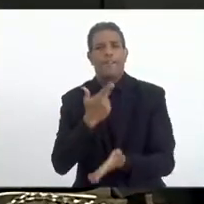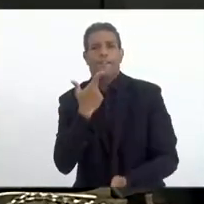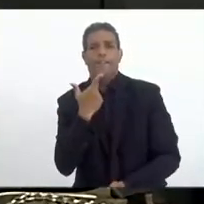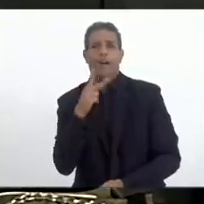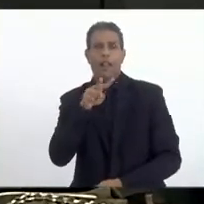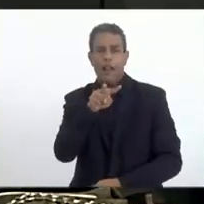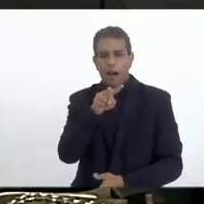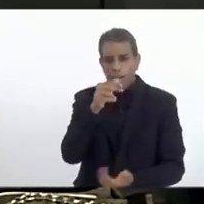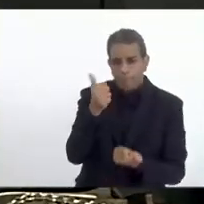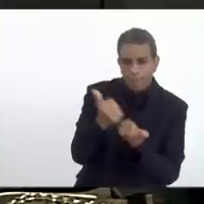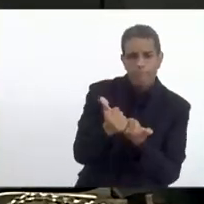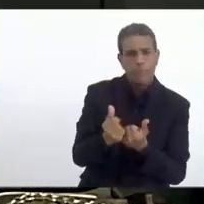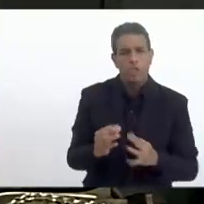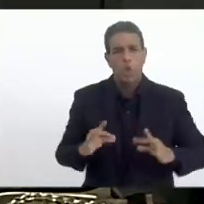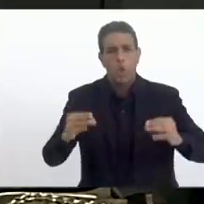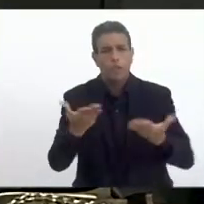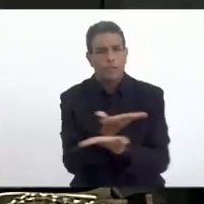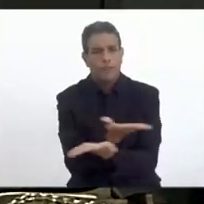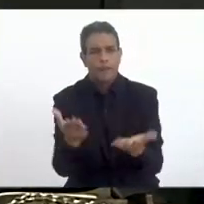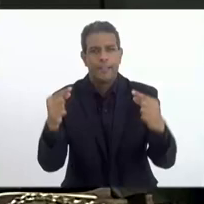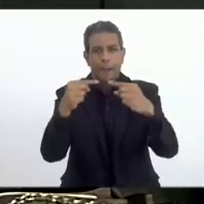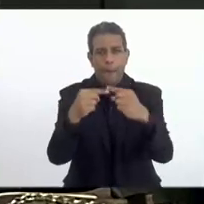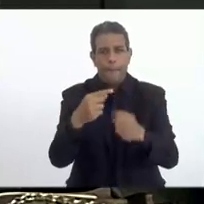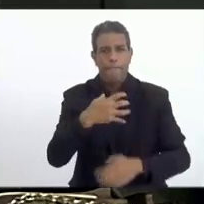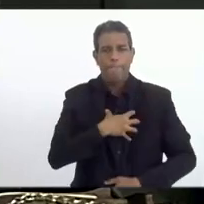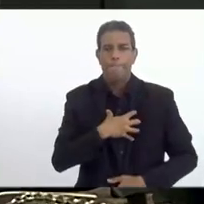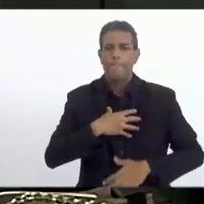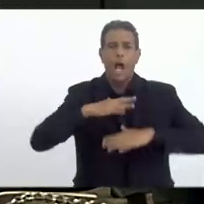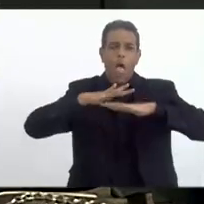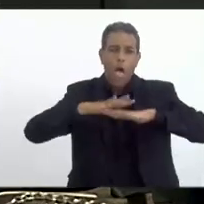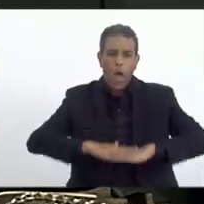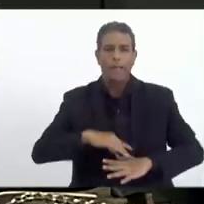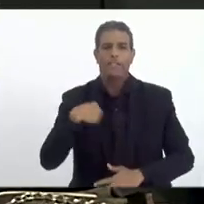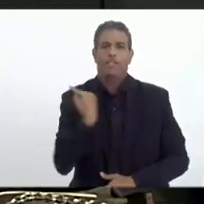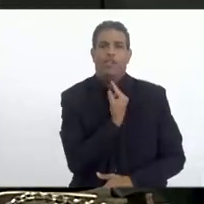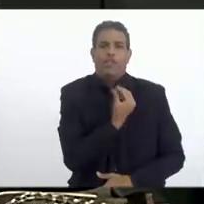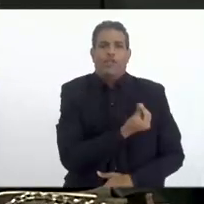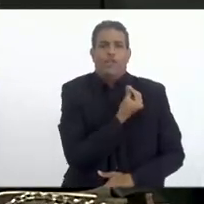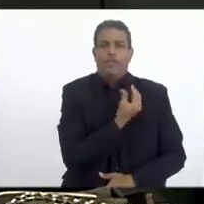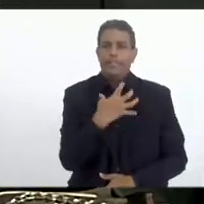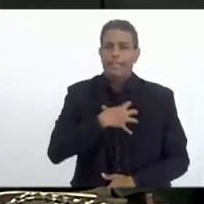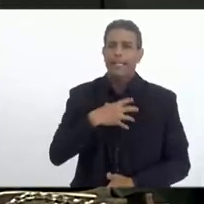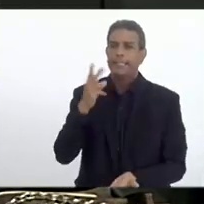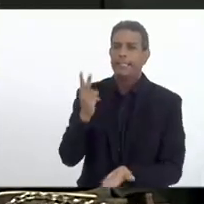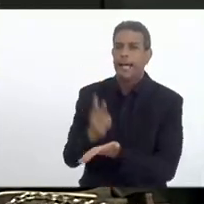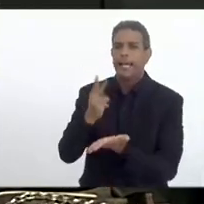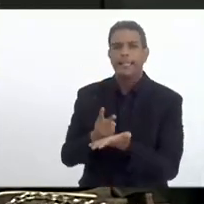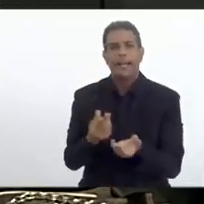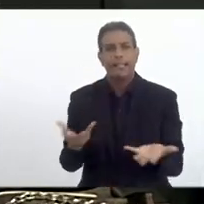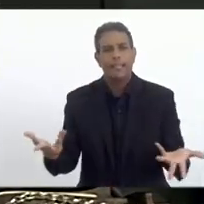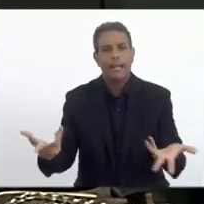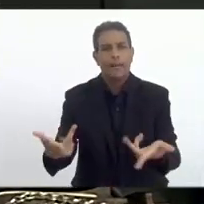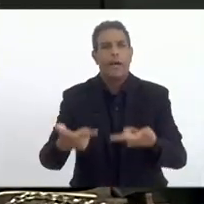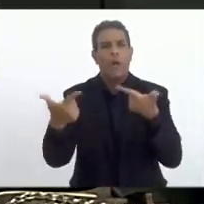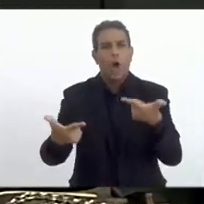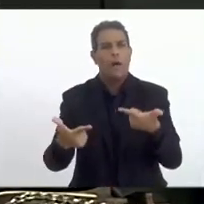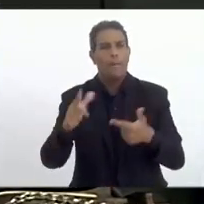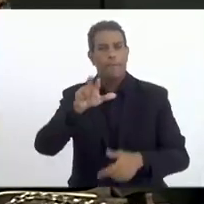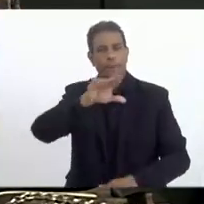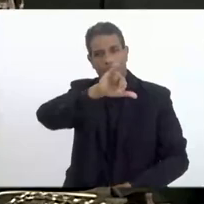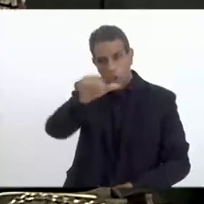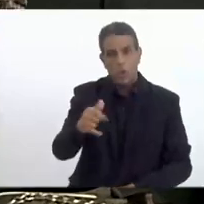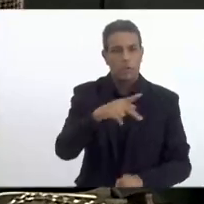como assistente, falo por todos. Porque isso é desmotivador para a gente. E a gente sempre trabalha com excelência. O Rio